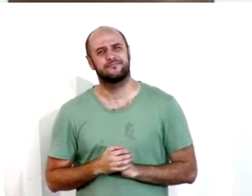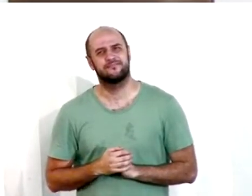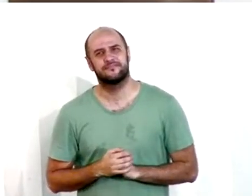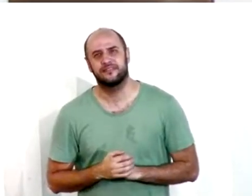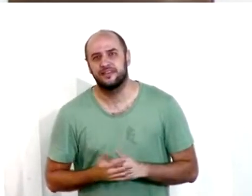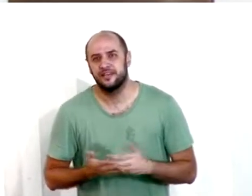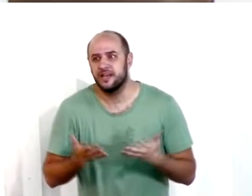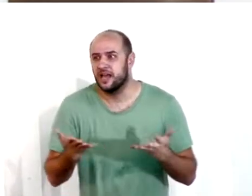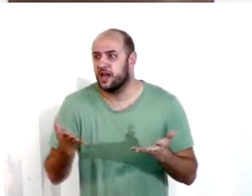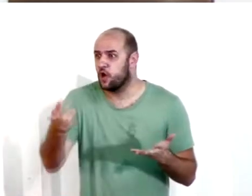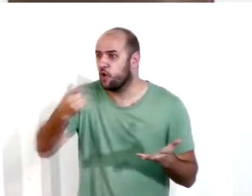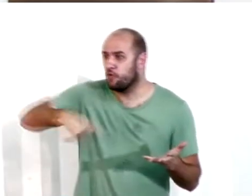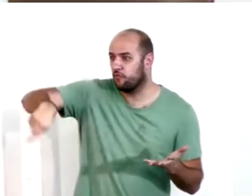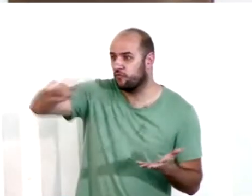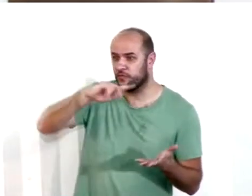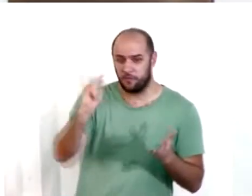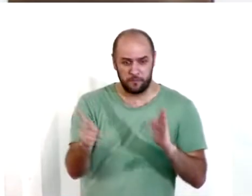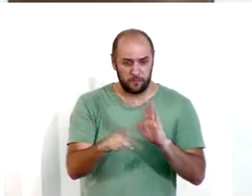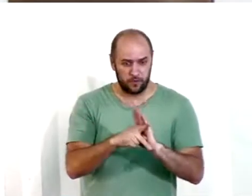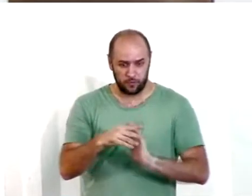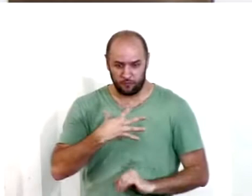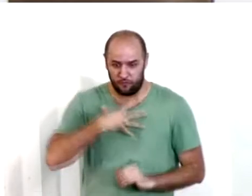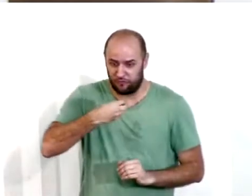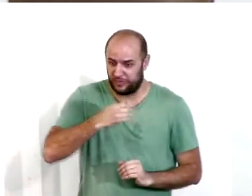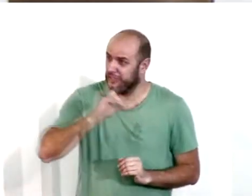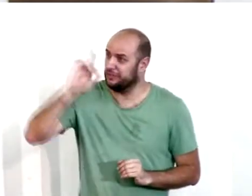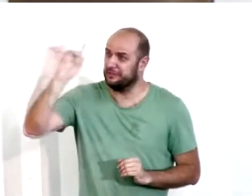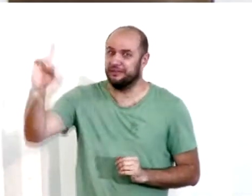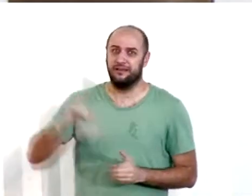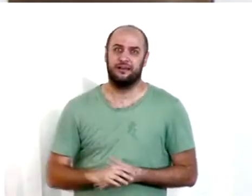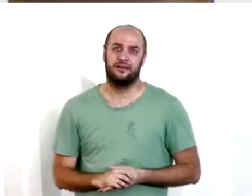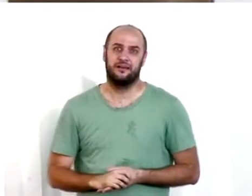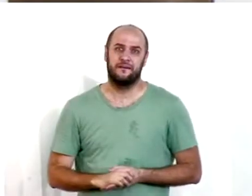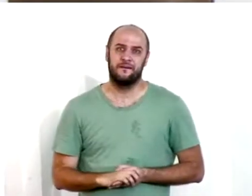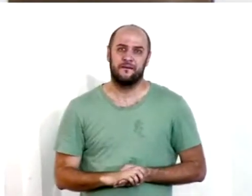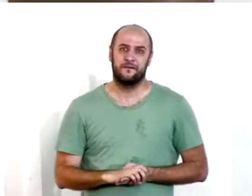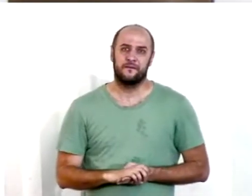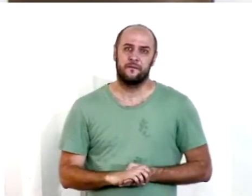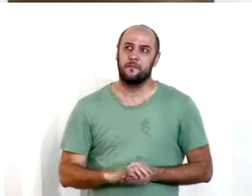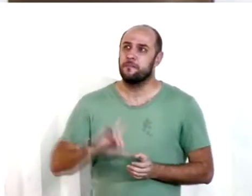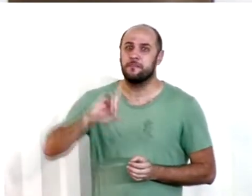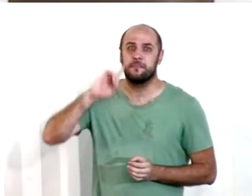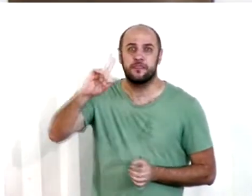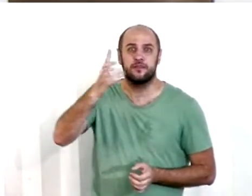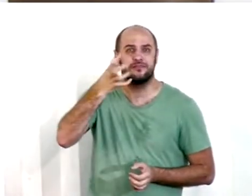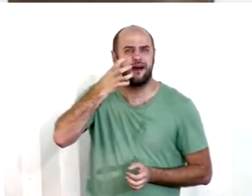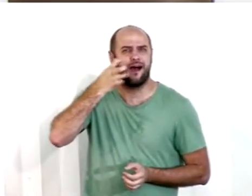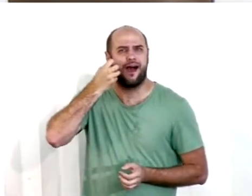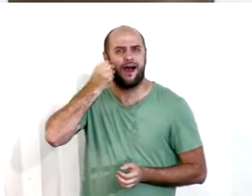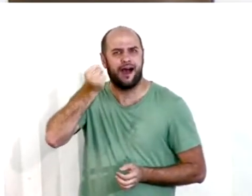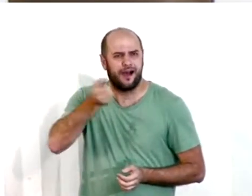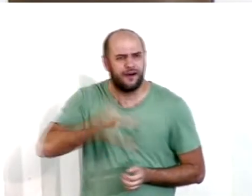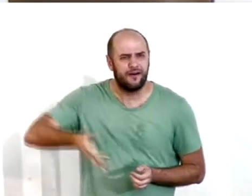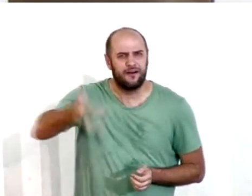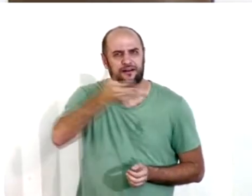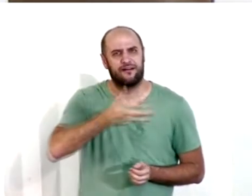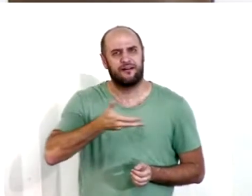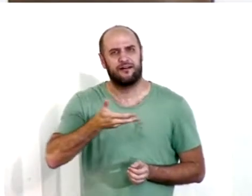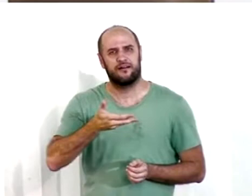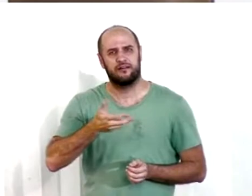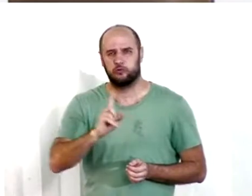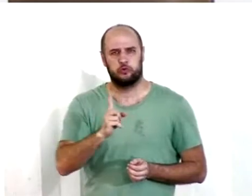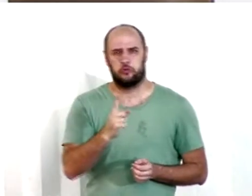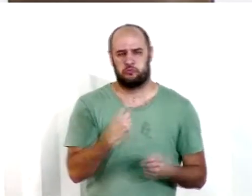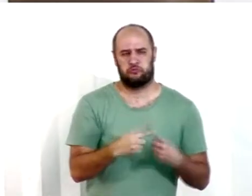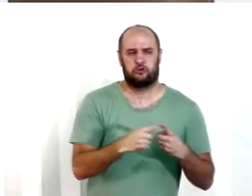Queridos, vocês são a herança de Deus. E vocês não são a herança de Deus porque vocês têm alguma coisa de bom.